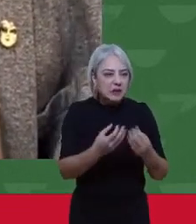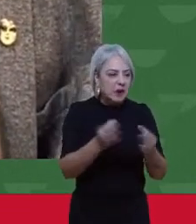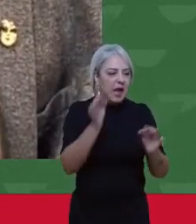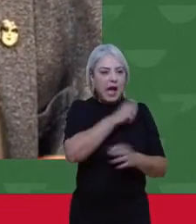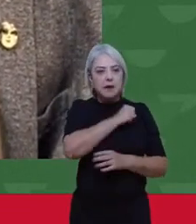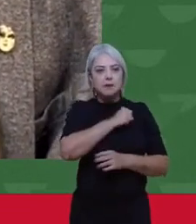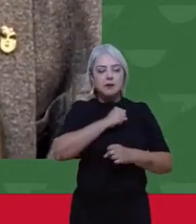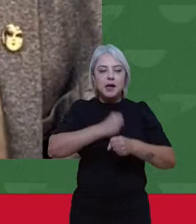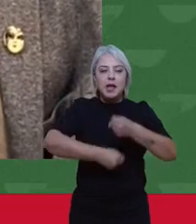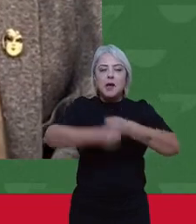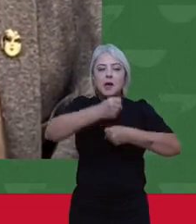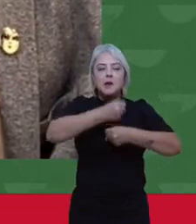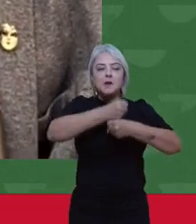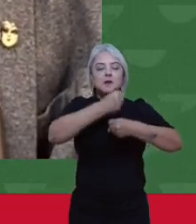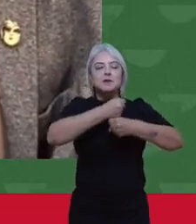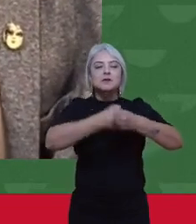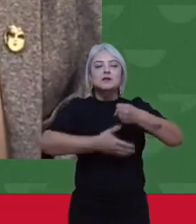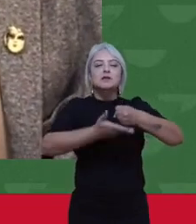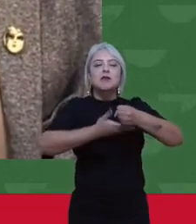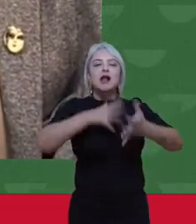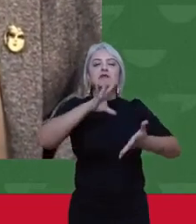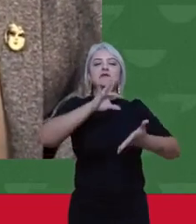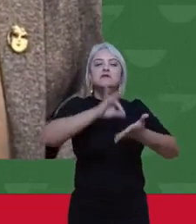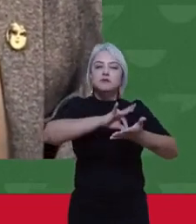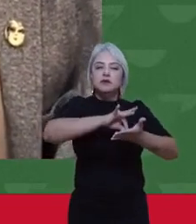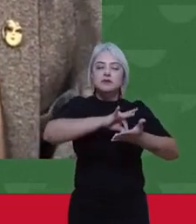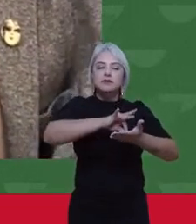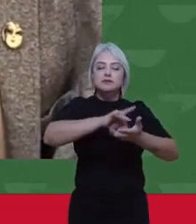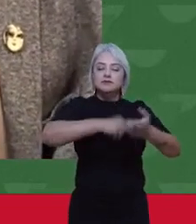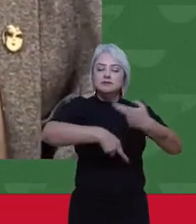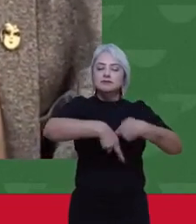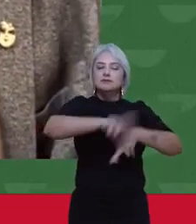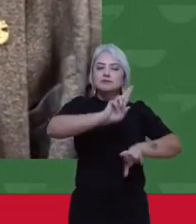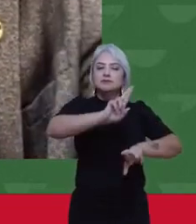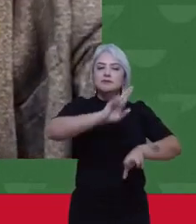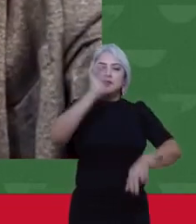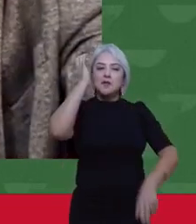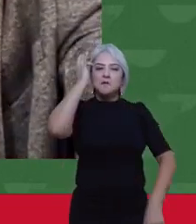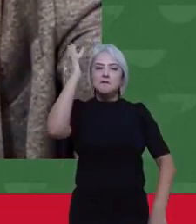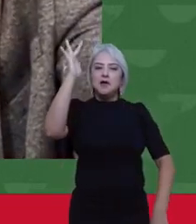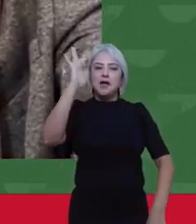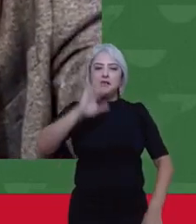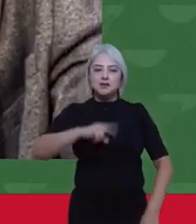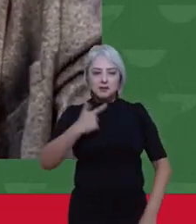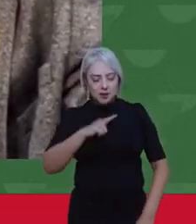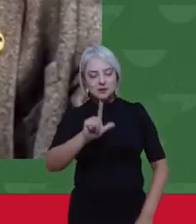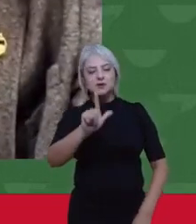a construção, quando ela vem em bases muito sólidas, se reconstrói também com muita facilidade. A gente vai